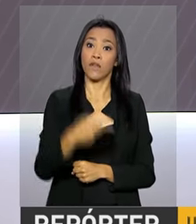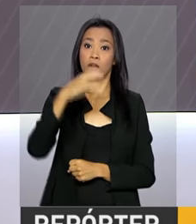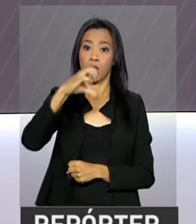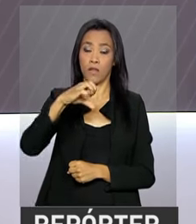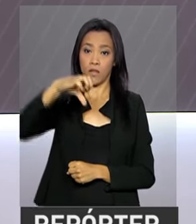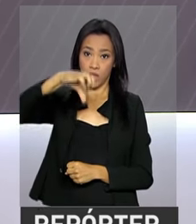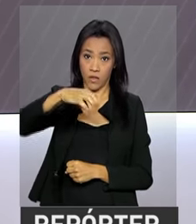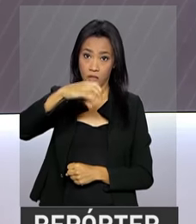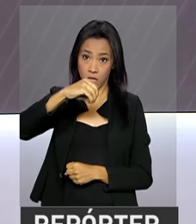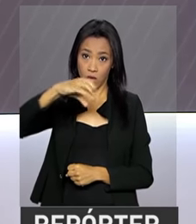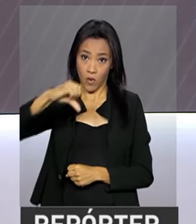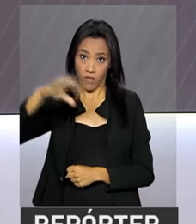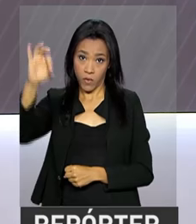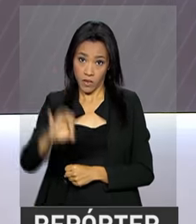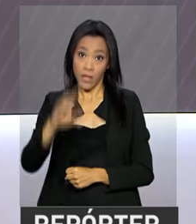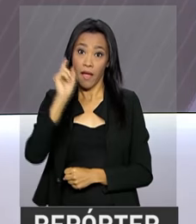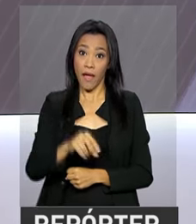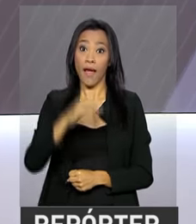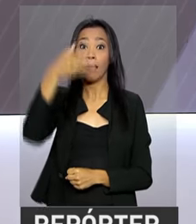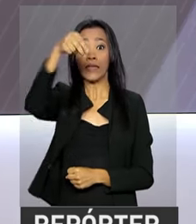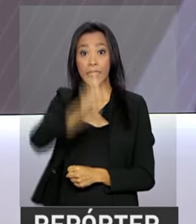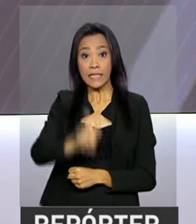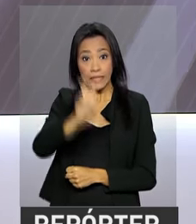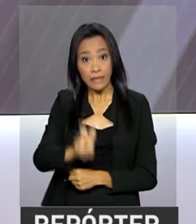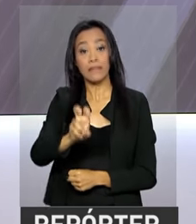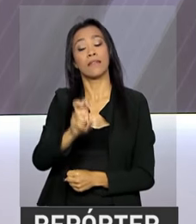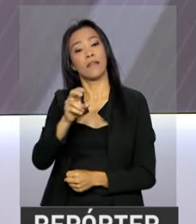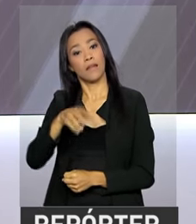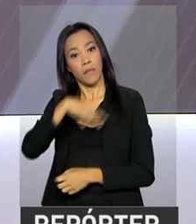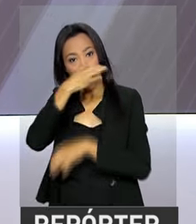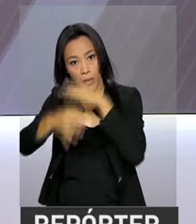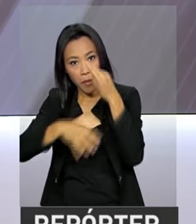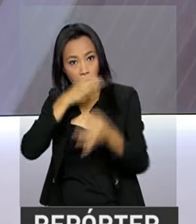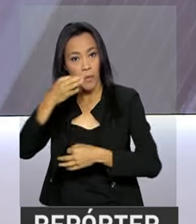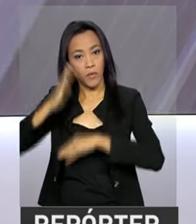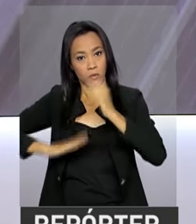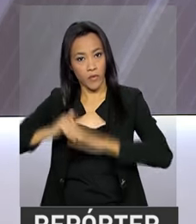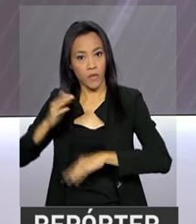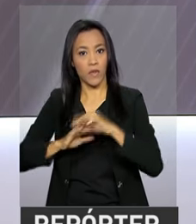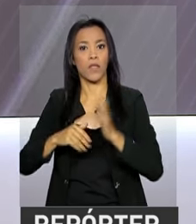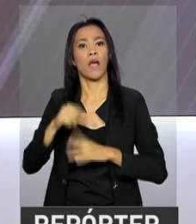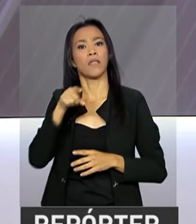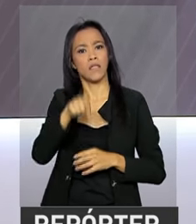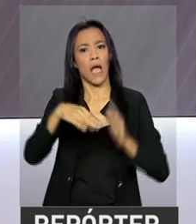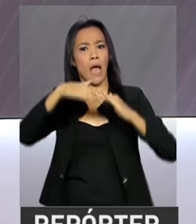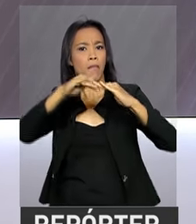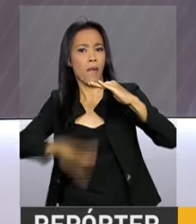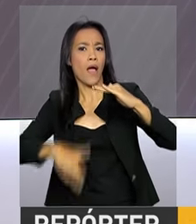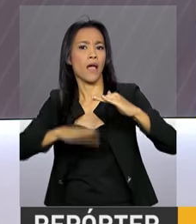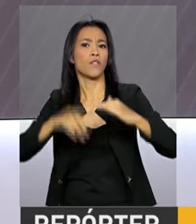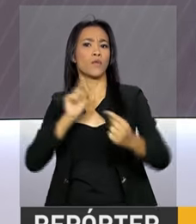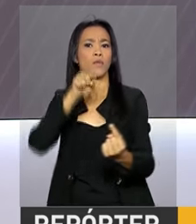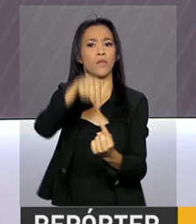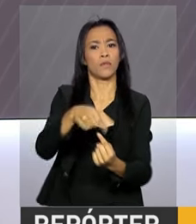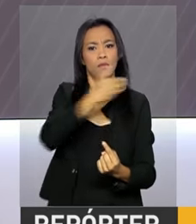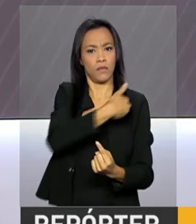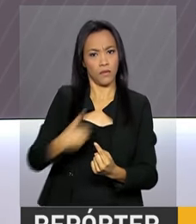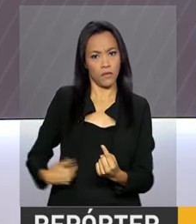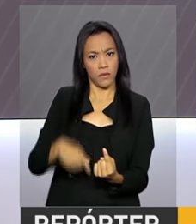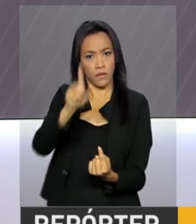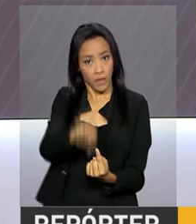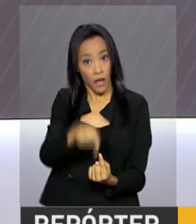4,09%. É a quinta redução seguida prevista pelos especialistas. A estimativa está bem abaixo do centro da meta, que